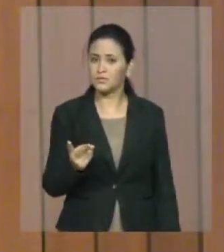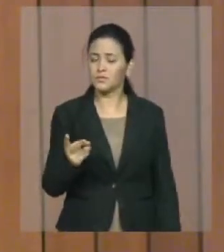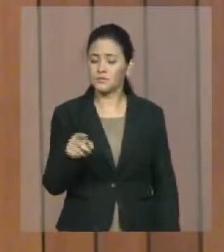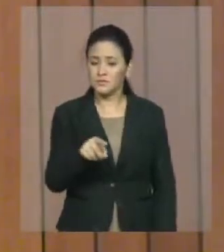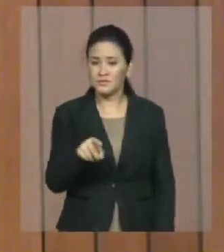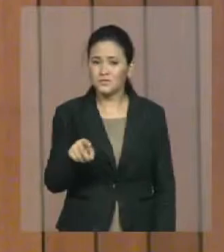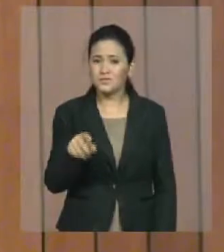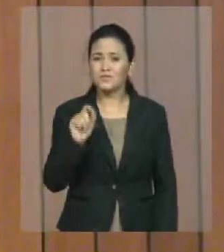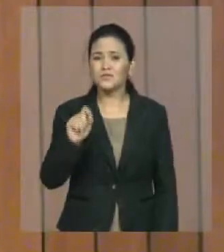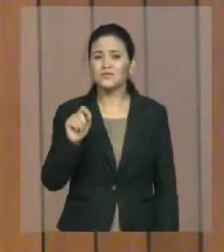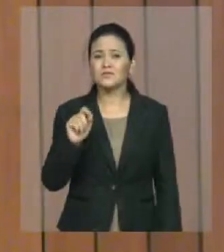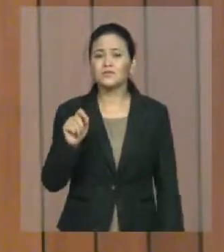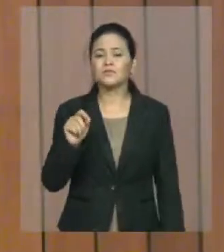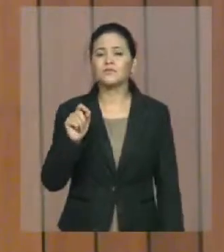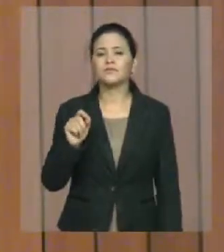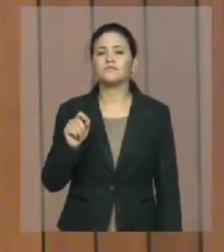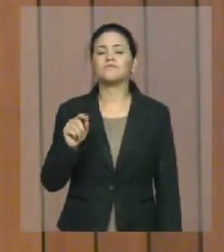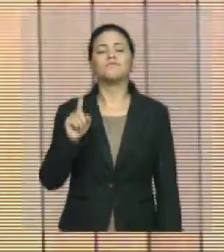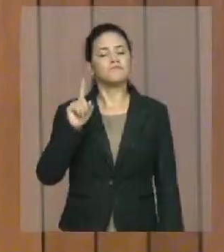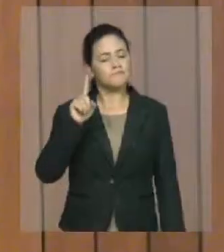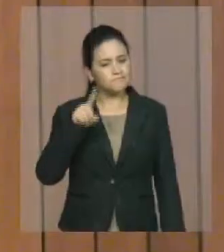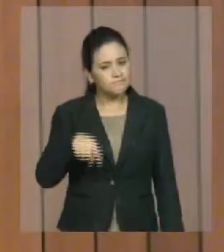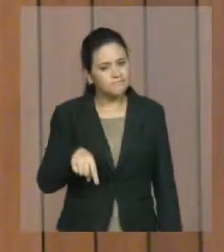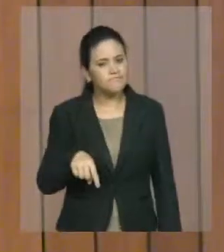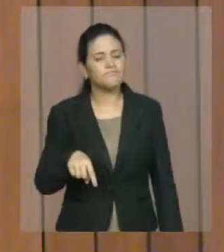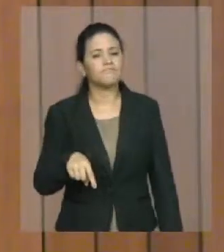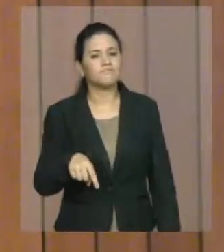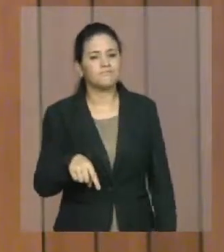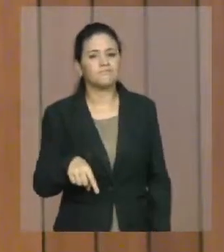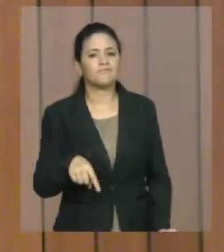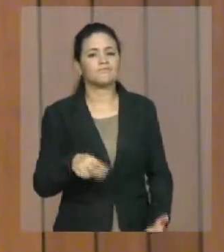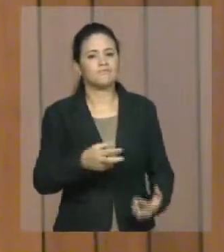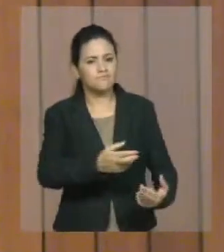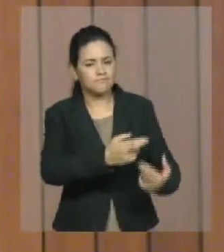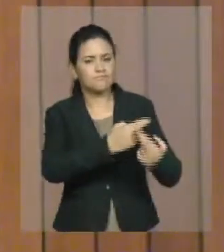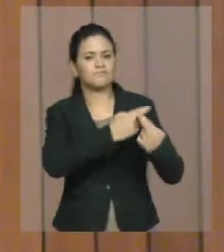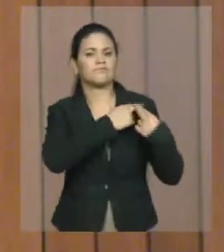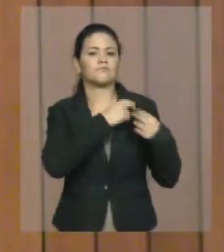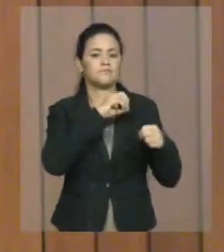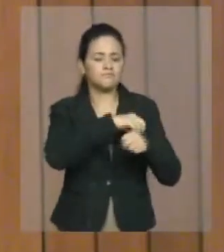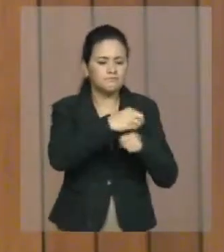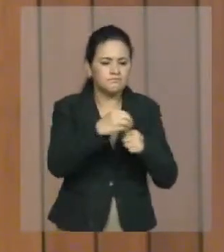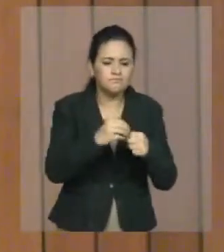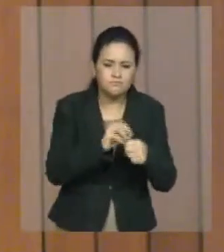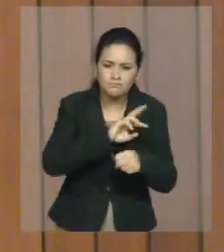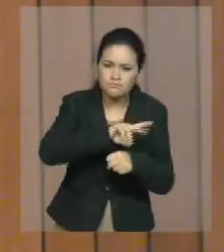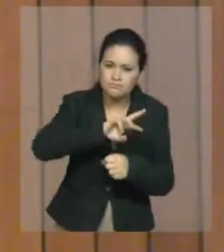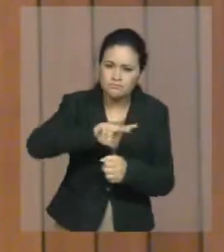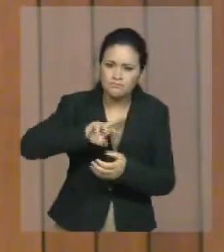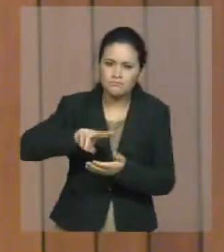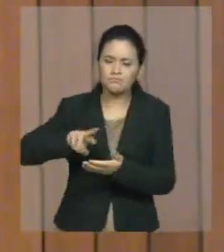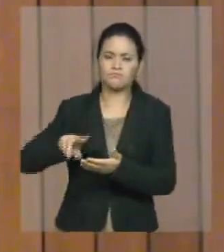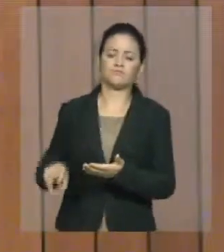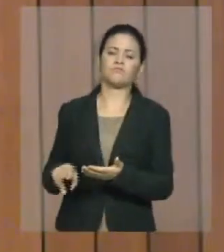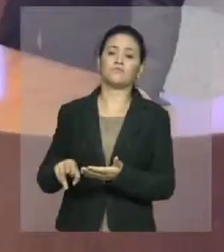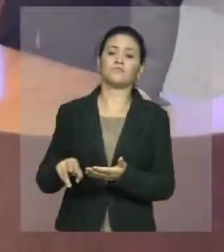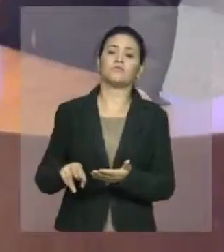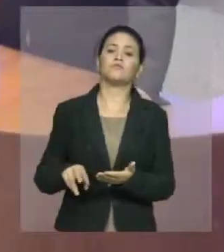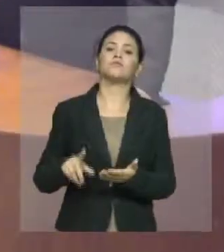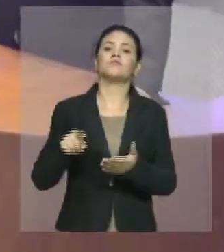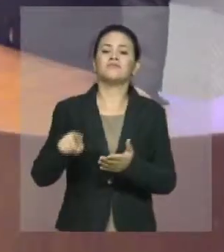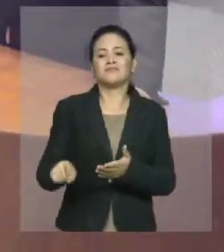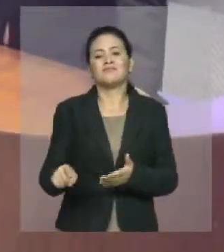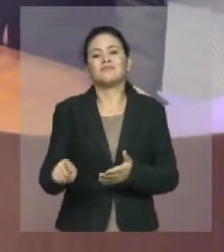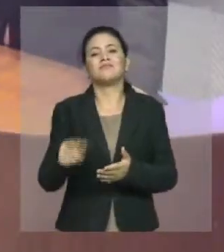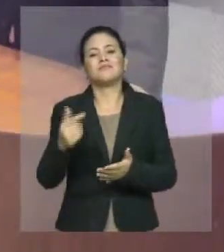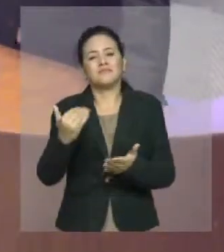frente para ajudar no tratamento e dar esperança àqueles que lutam bravamente todo dia contra essa doença. Portanto, em